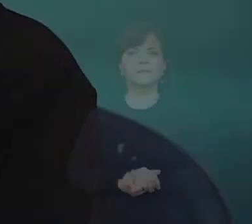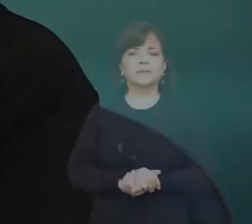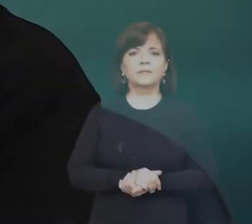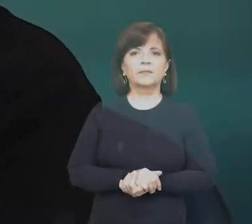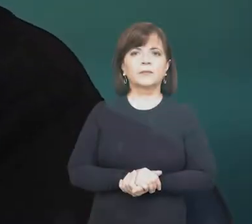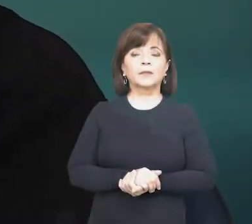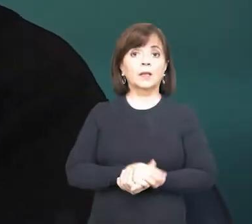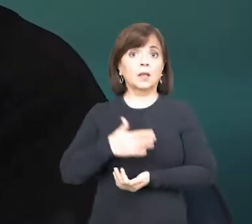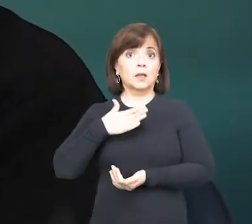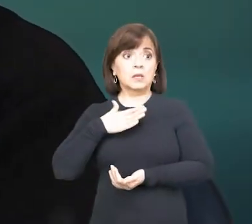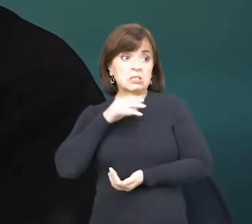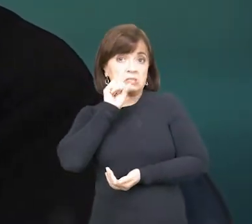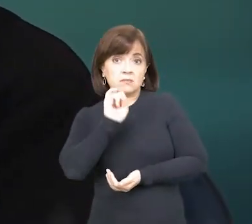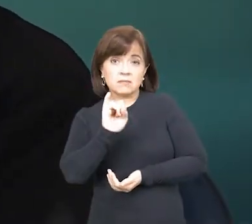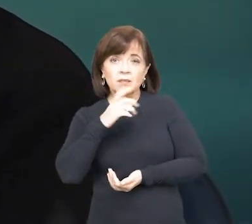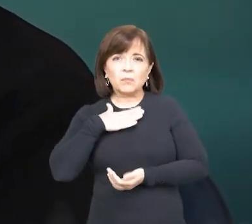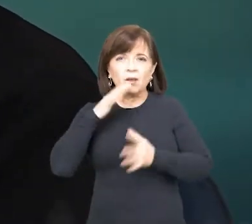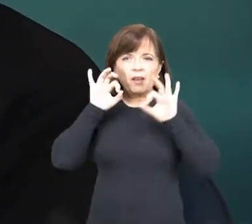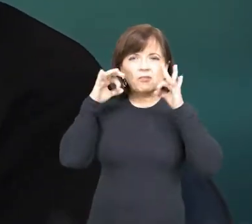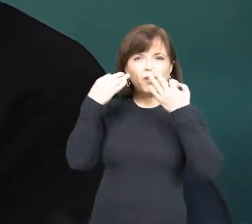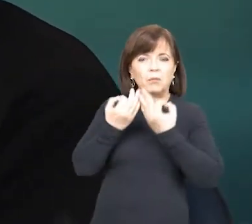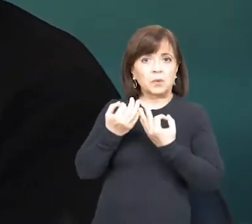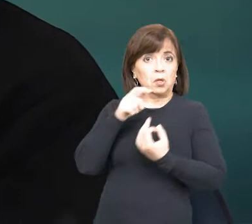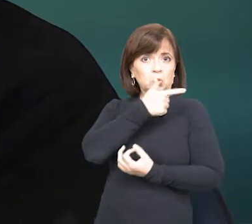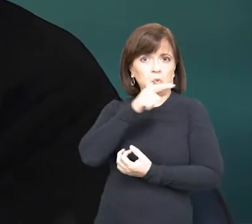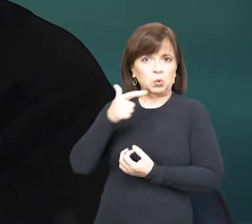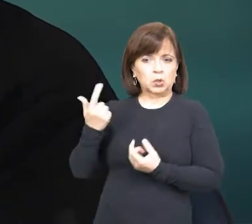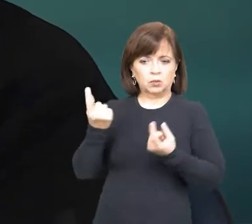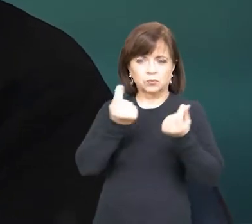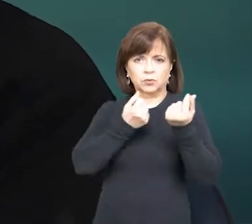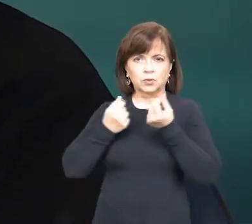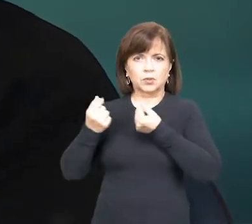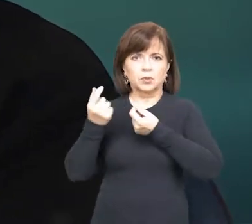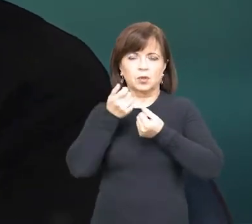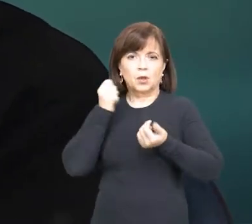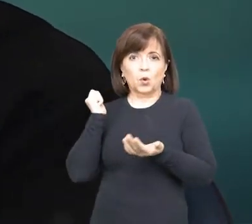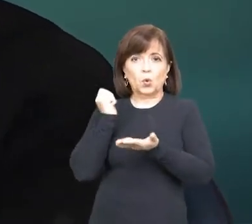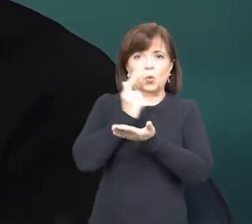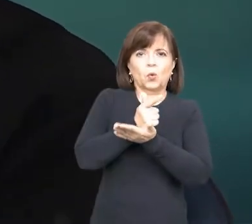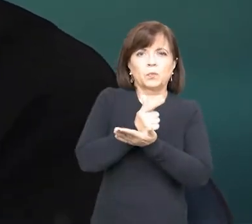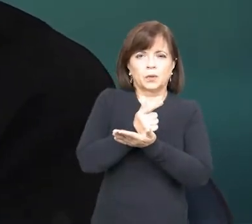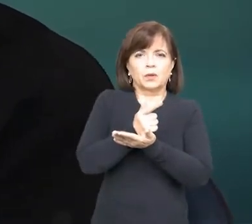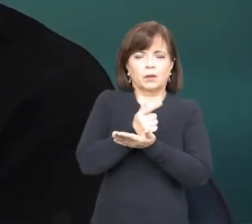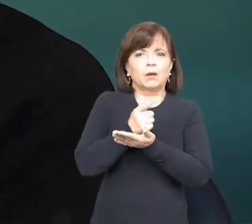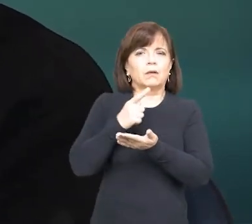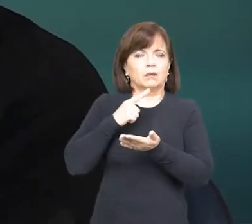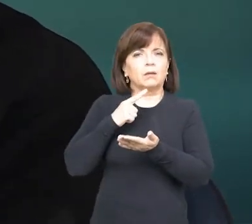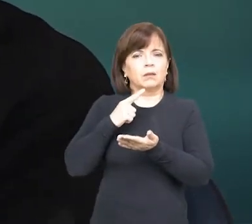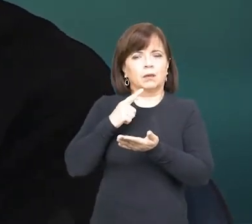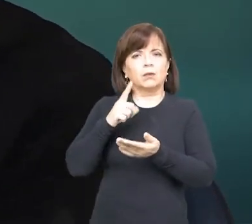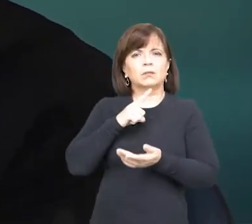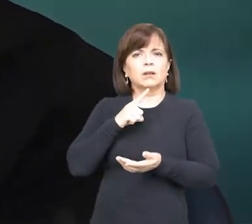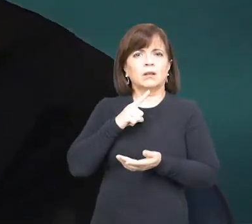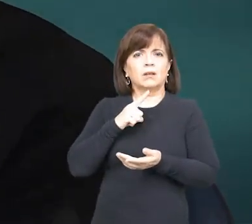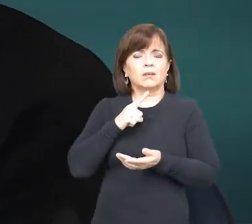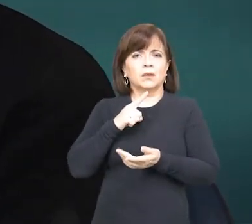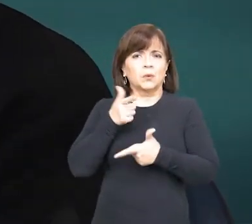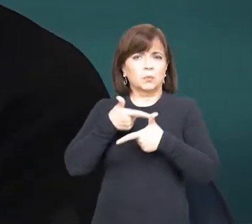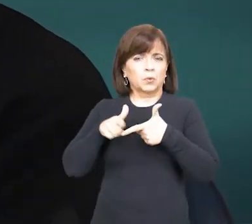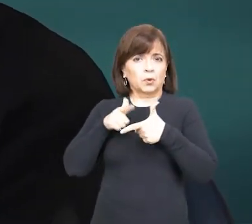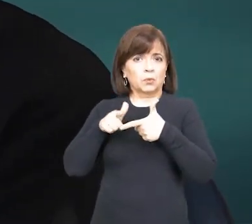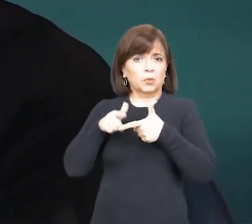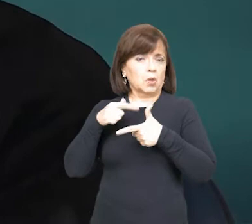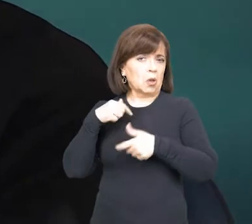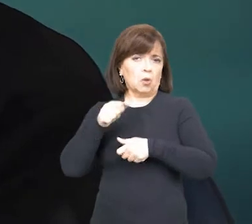Se a minha família não tivesse condição financeira de comprar uma máquina de escrever quando eu estava sendo alfabetizado, eu não teria sido